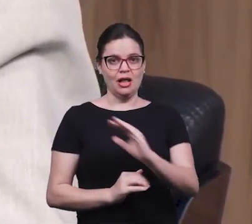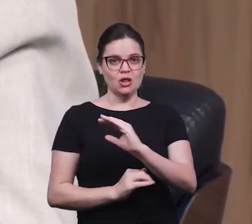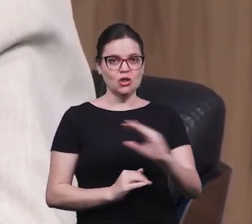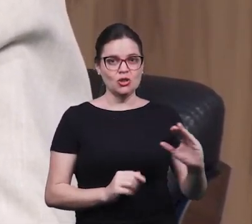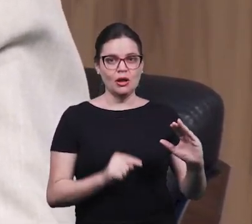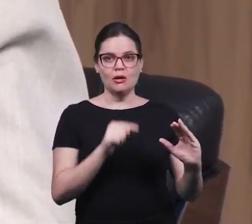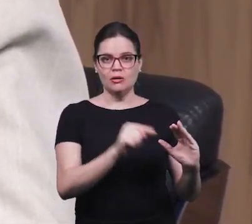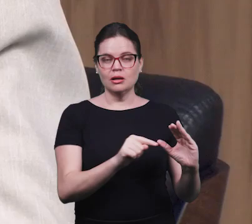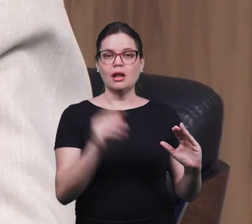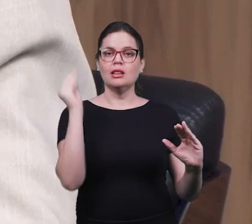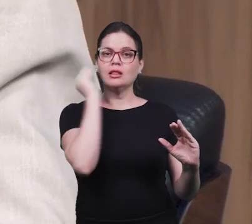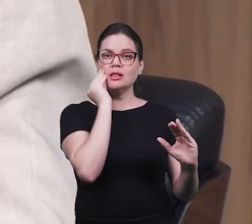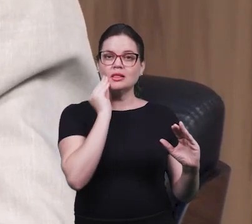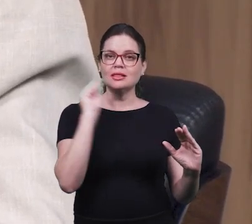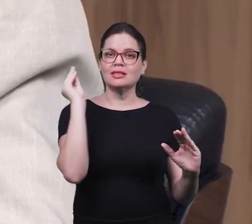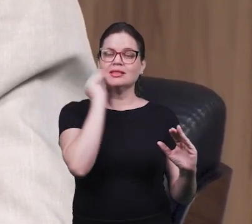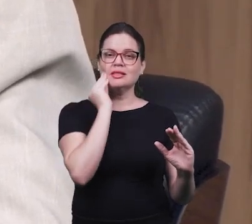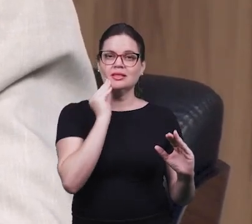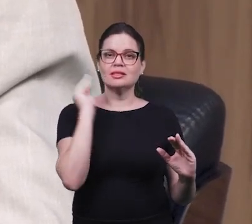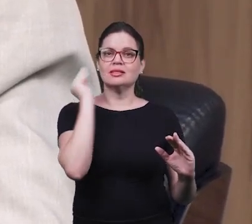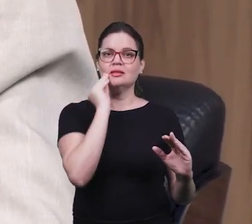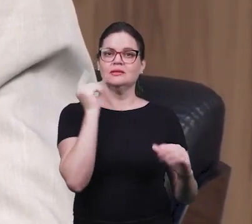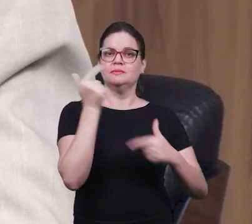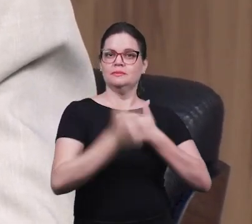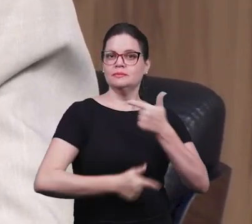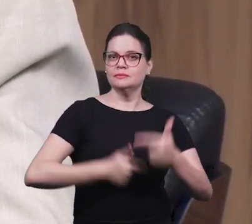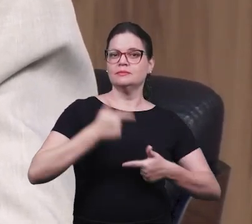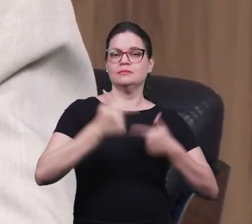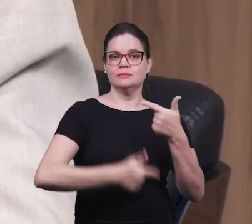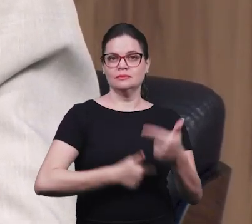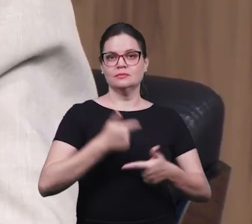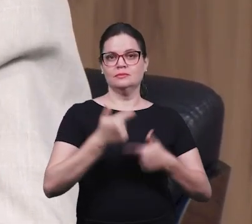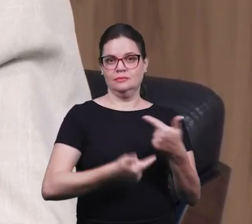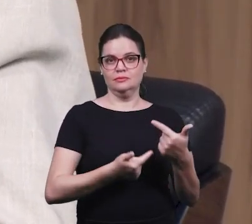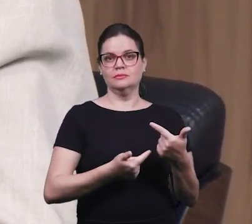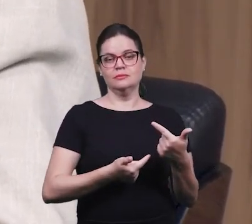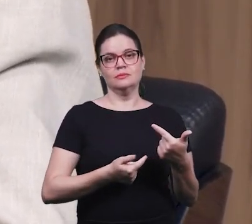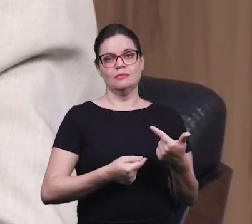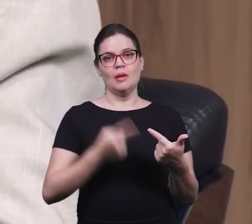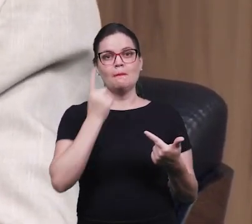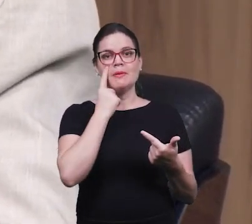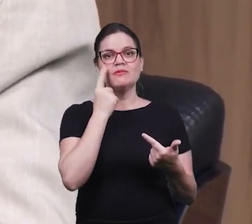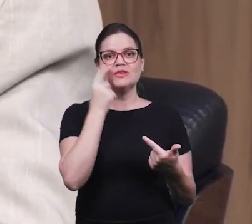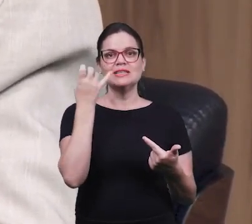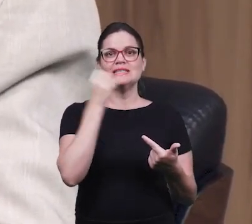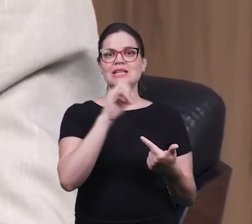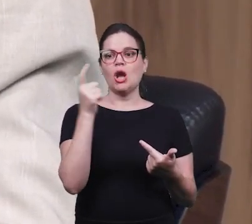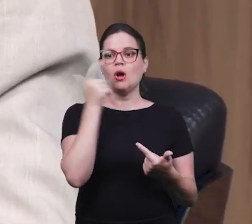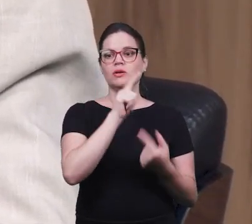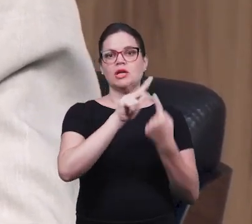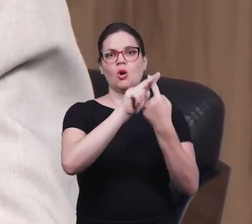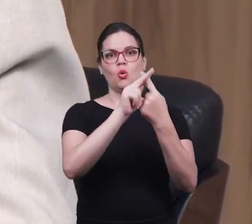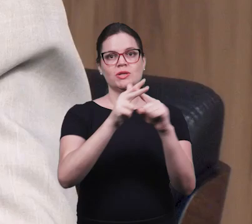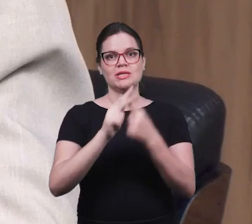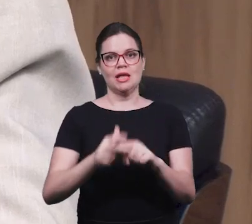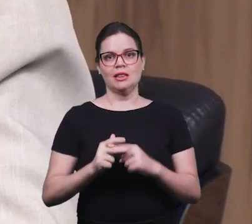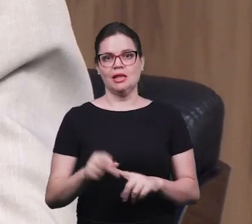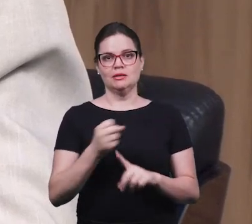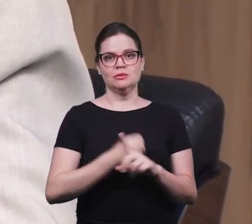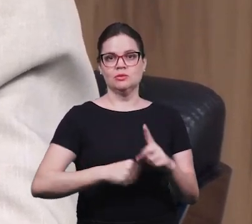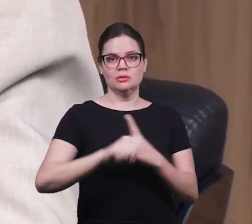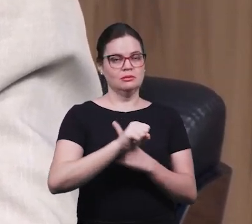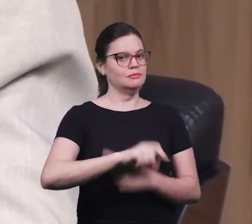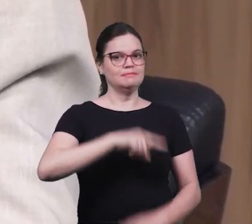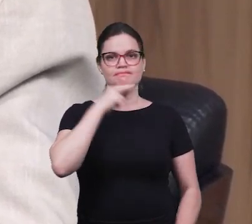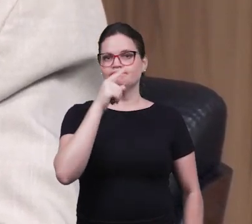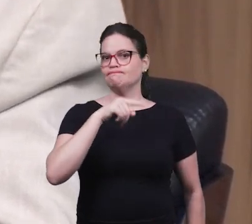católica, ela lutou de todas as formas para ver se ela conseguia consertar, e não